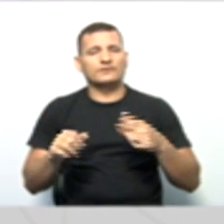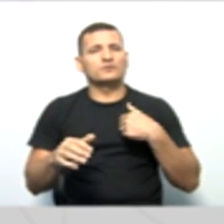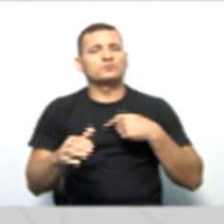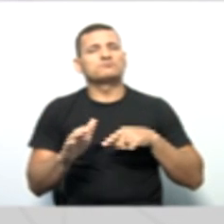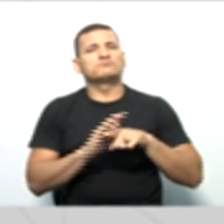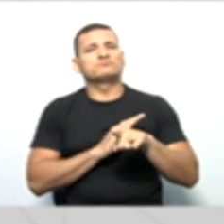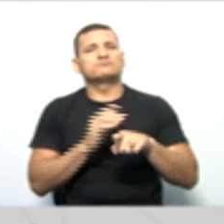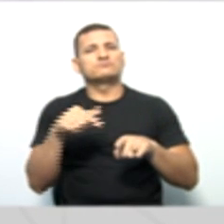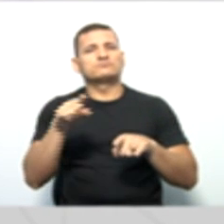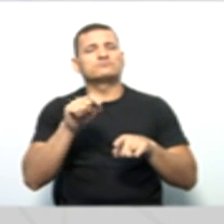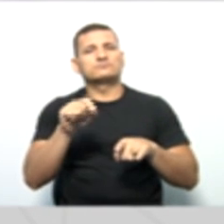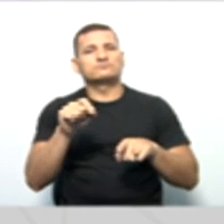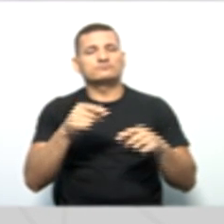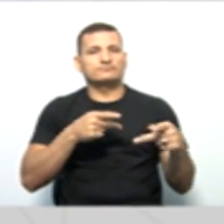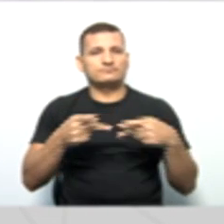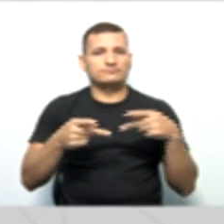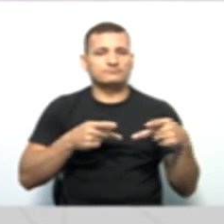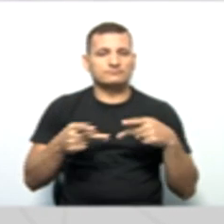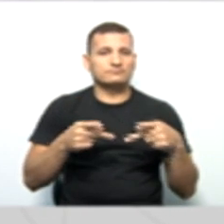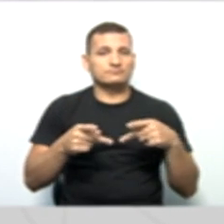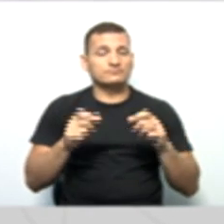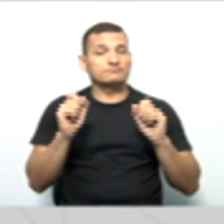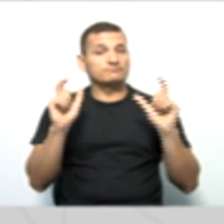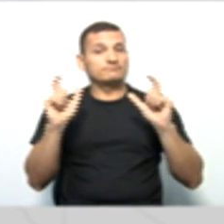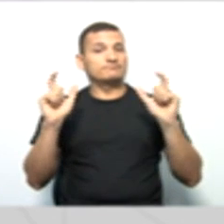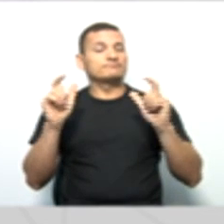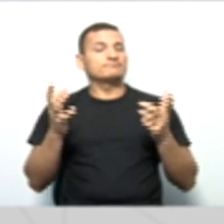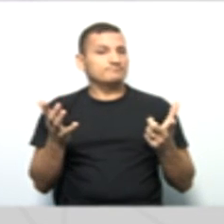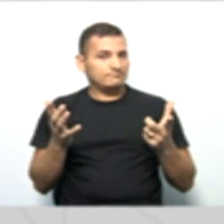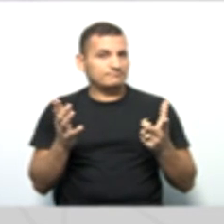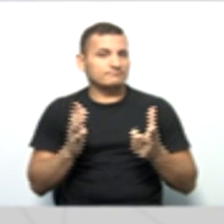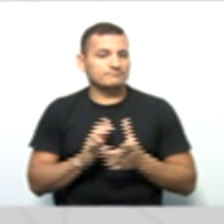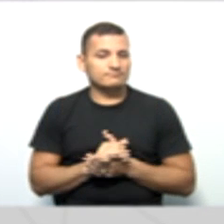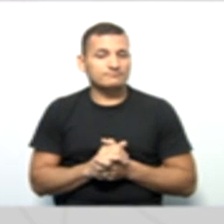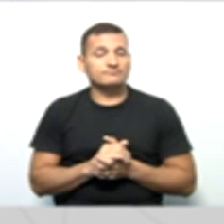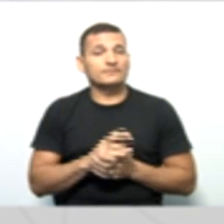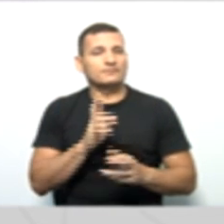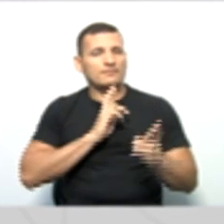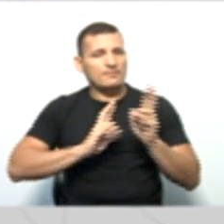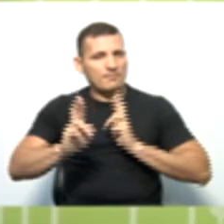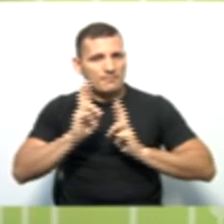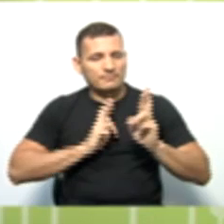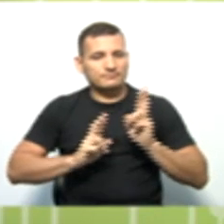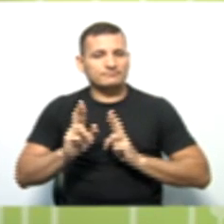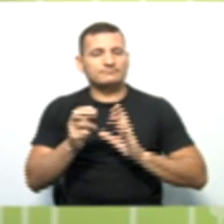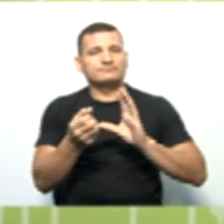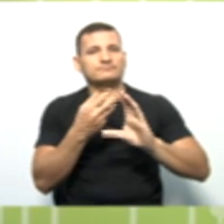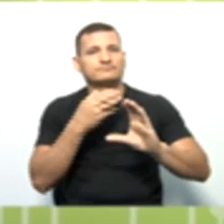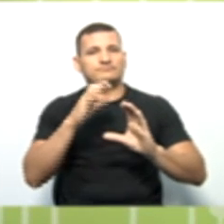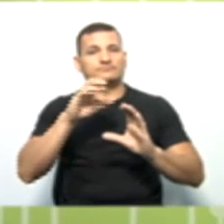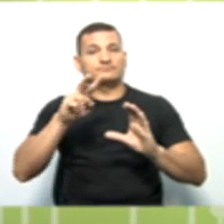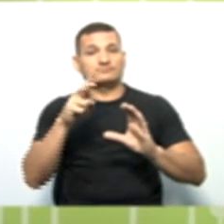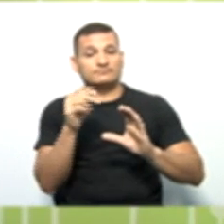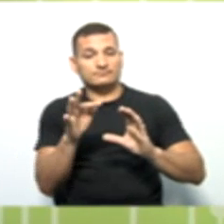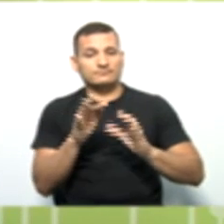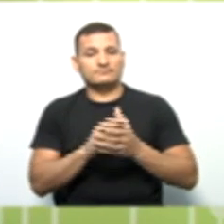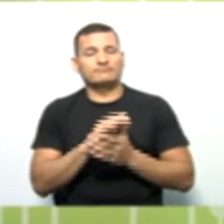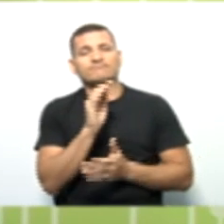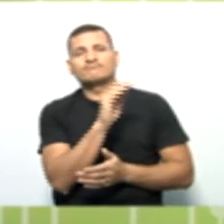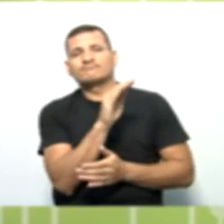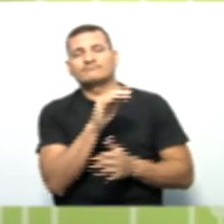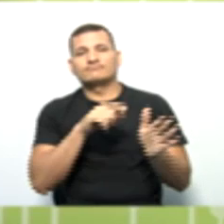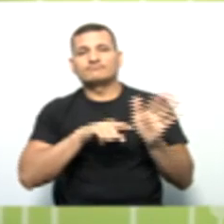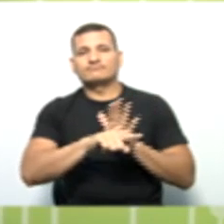pergunto, o que é o projeto? Acorda aí, gente, bora ali, passa essa resposta aí para a gente através do chat, cutuca o professor